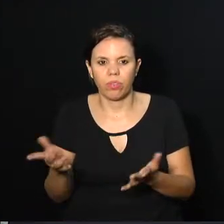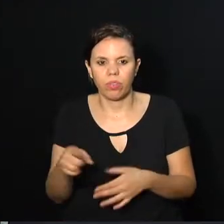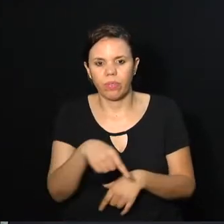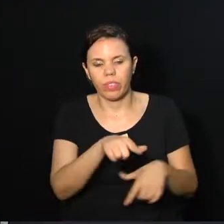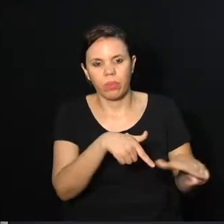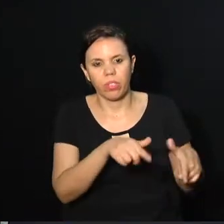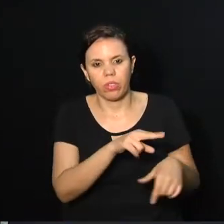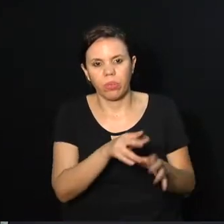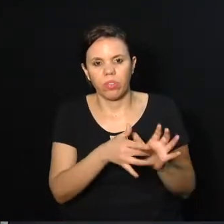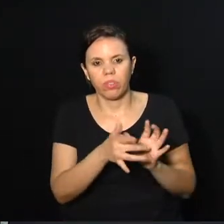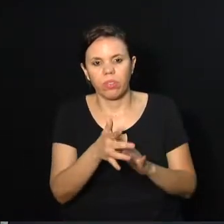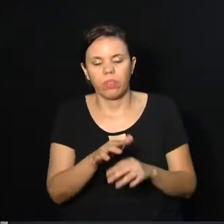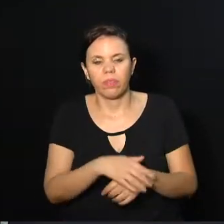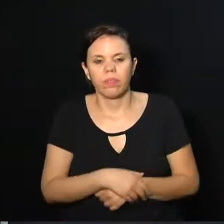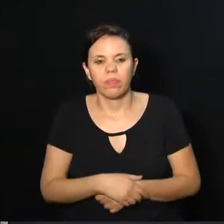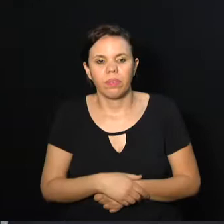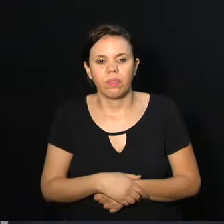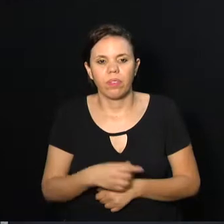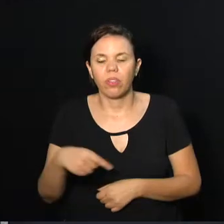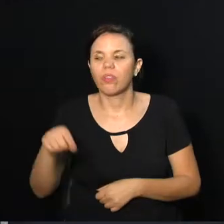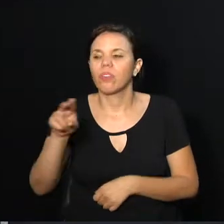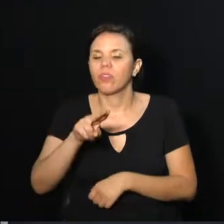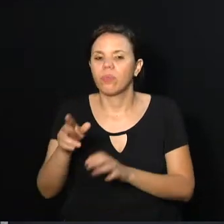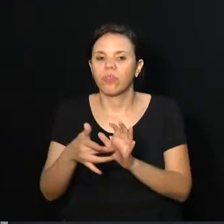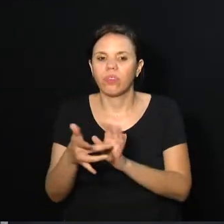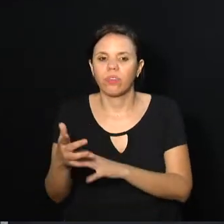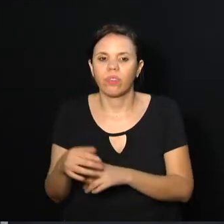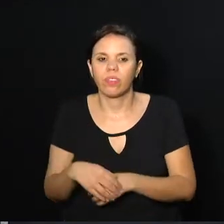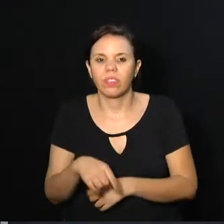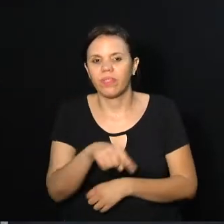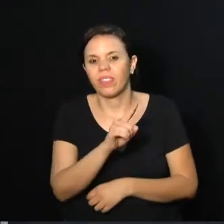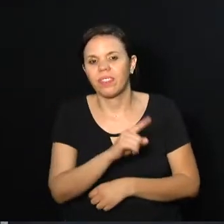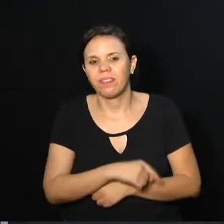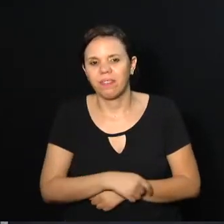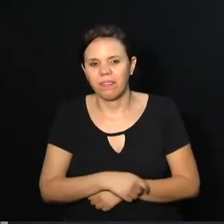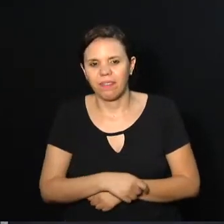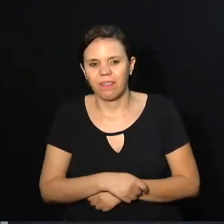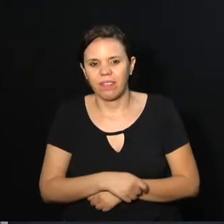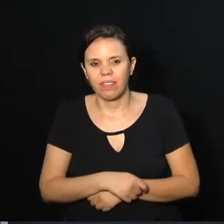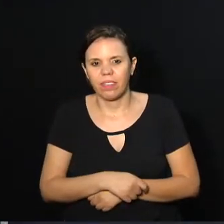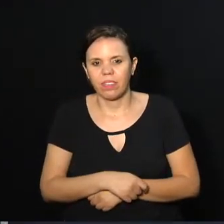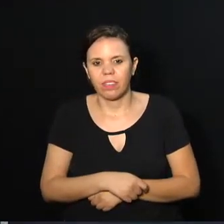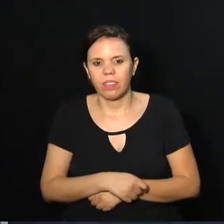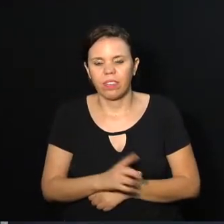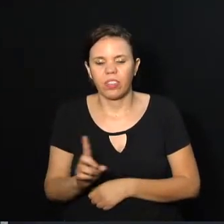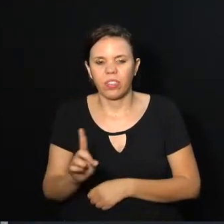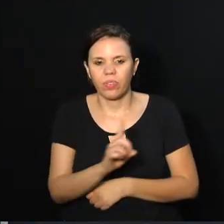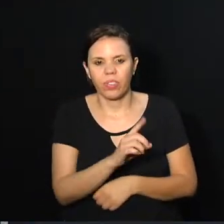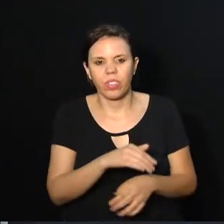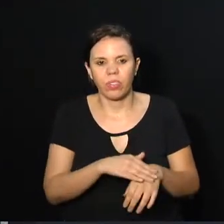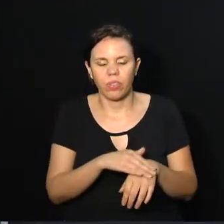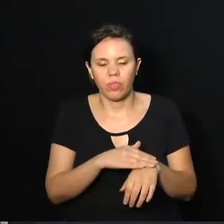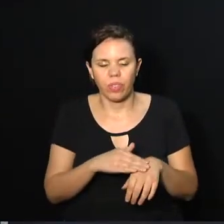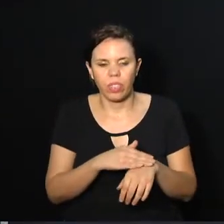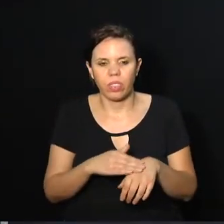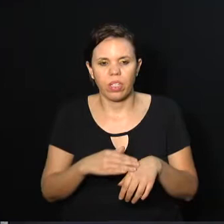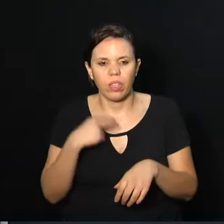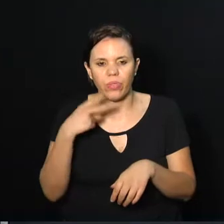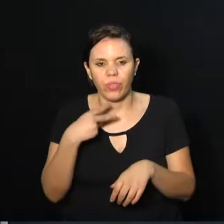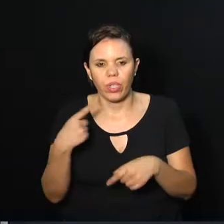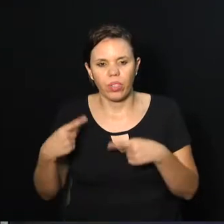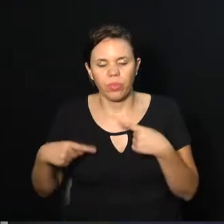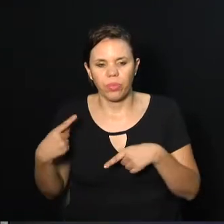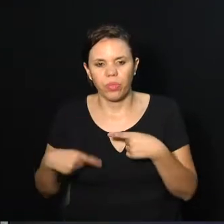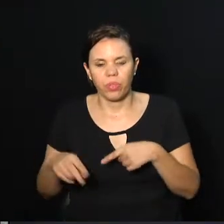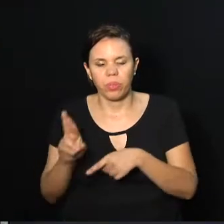trabalhar, você fala, Senhor, eu estou indo em nome do Senhor Jesus. Você vai, que nem as autoridades aqui, o Nelson é uma autoridade, né? Está